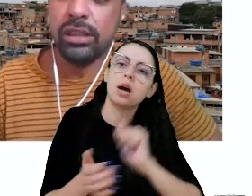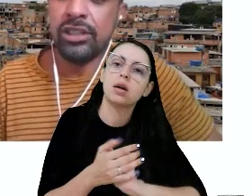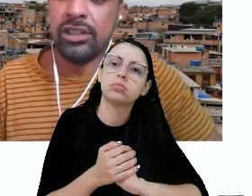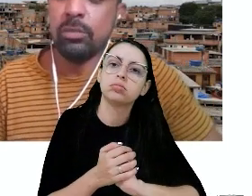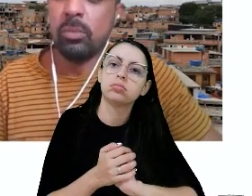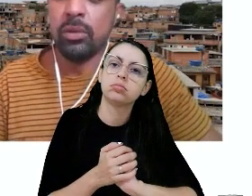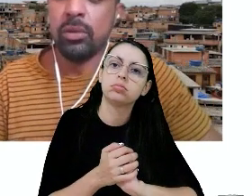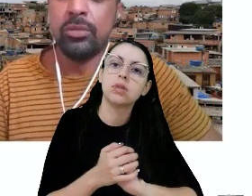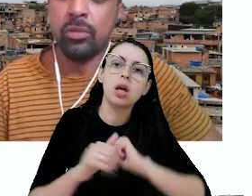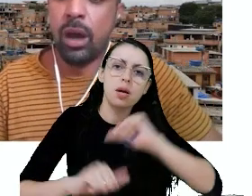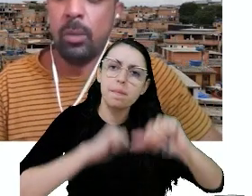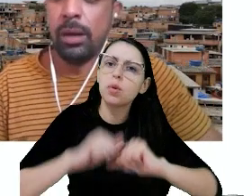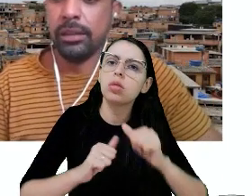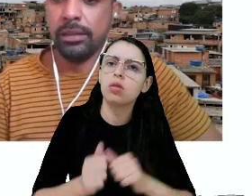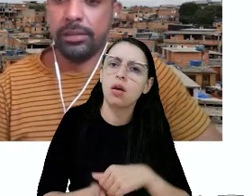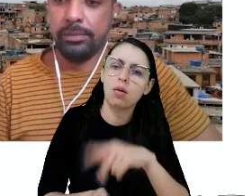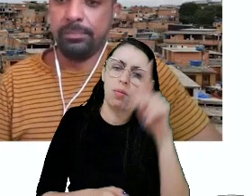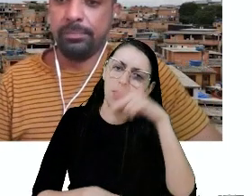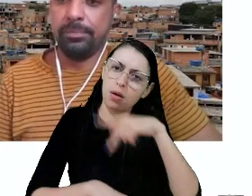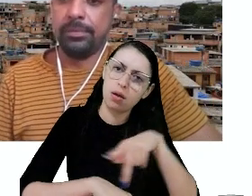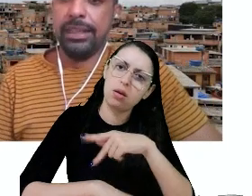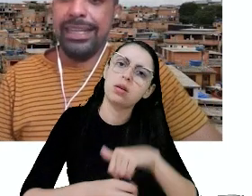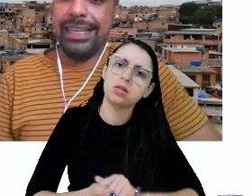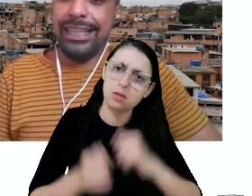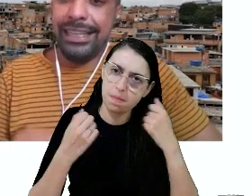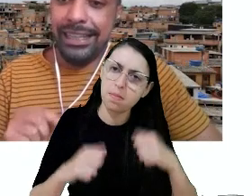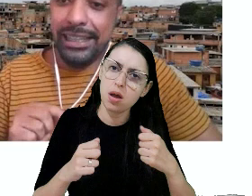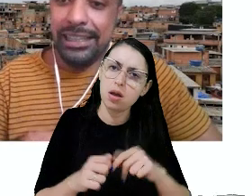Nós, como sociedade, temos um poder de mudar o país.